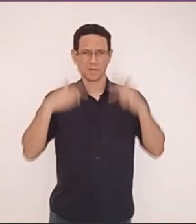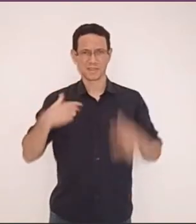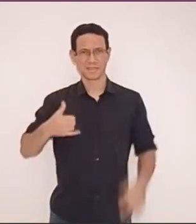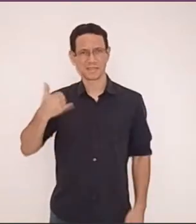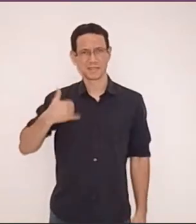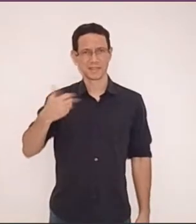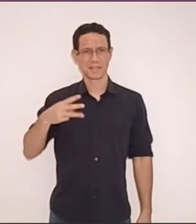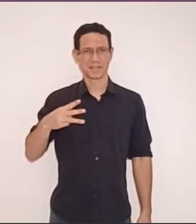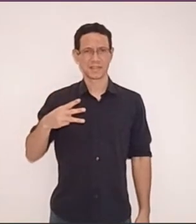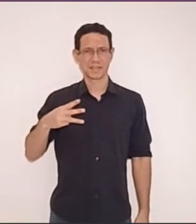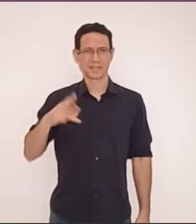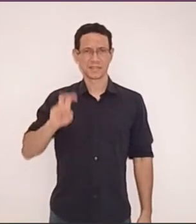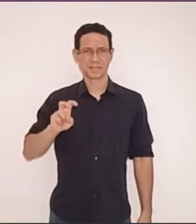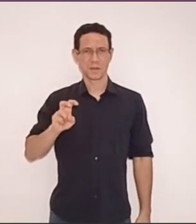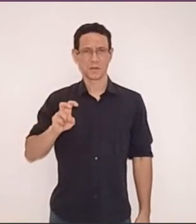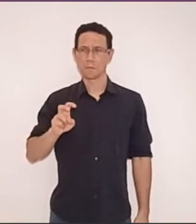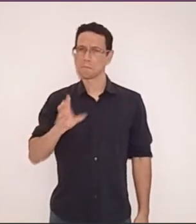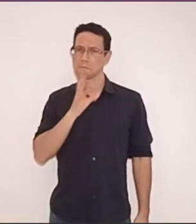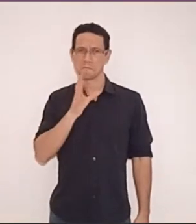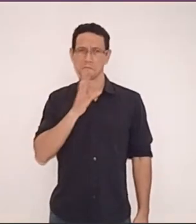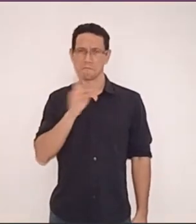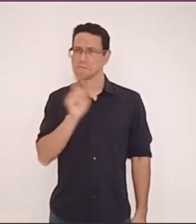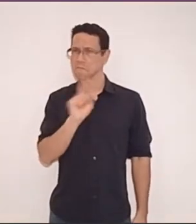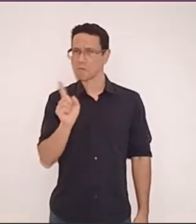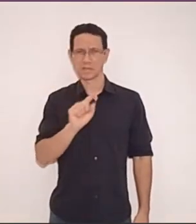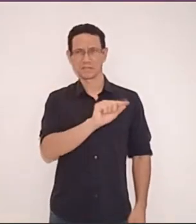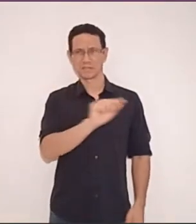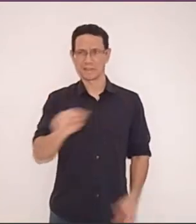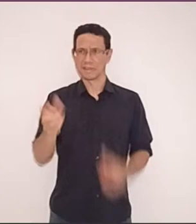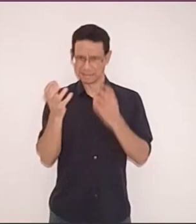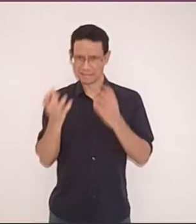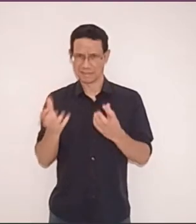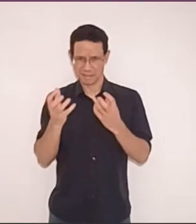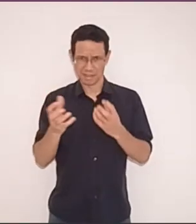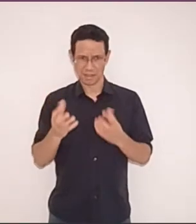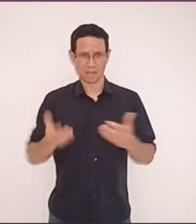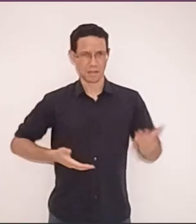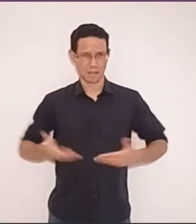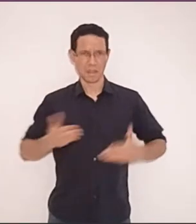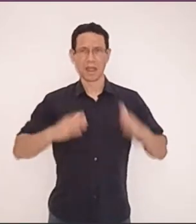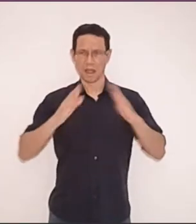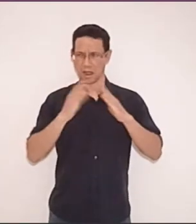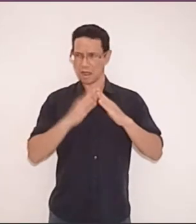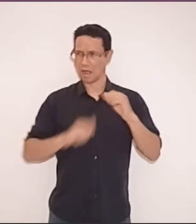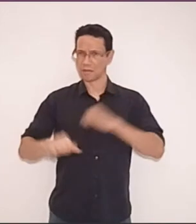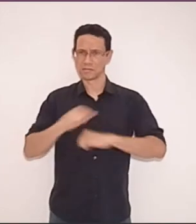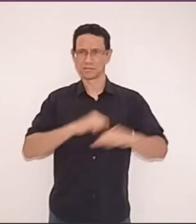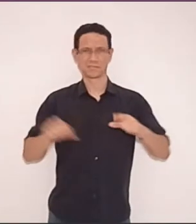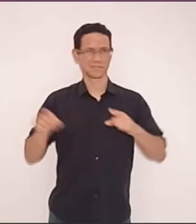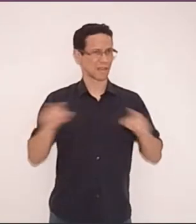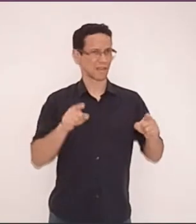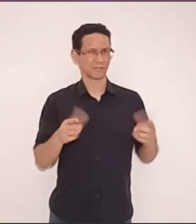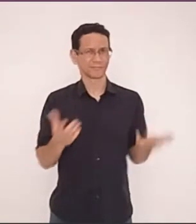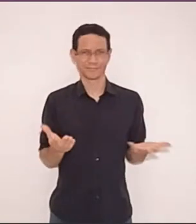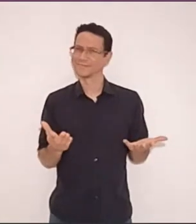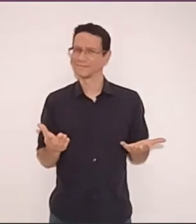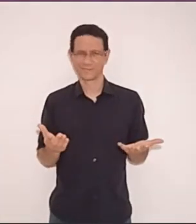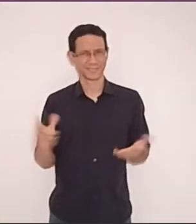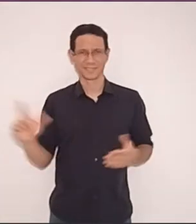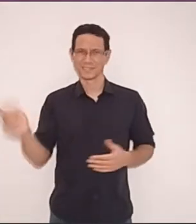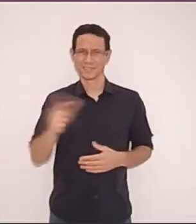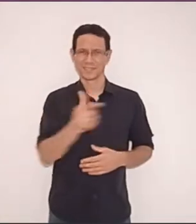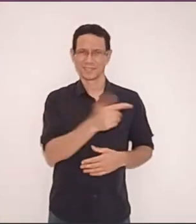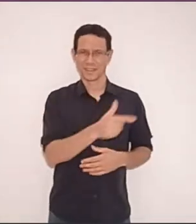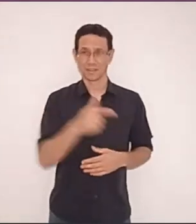35 anos nunca conheci ninguém que deseja isso para o seu filho para sua filha né Vou investir na educação daquela criança